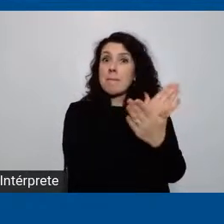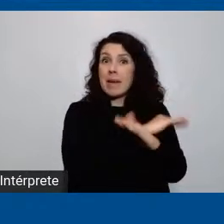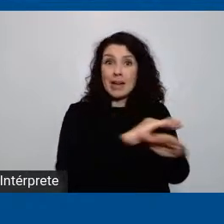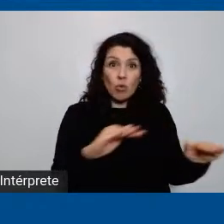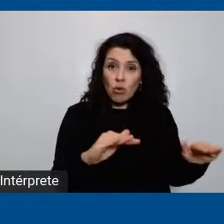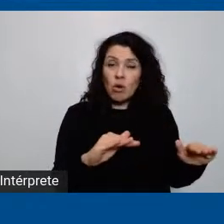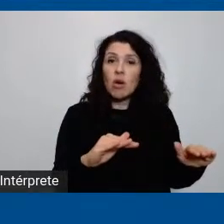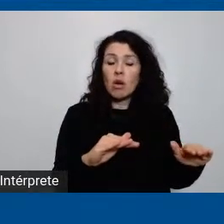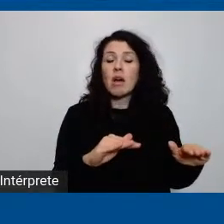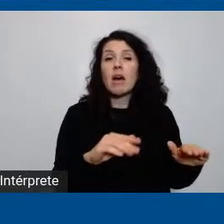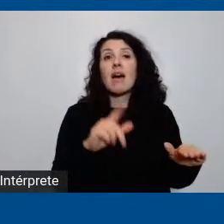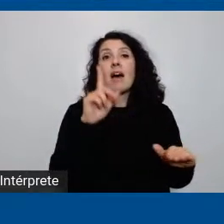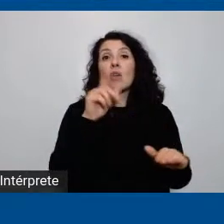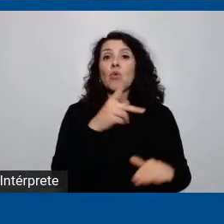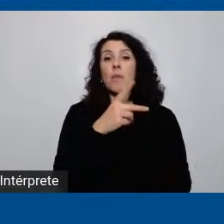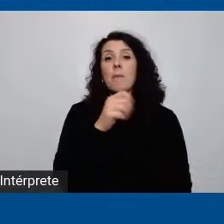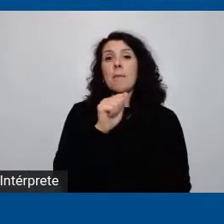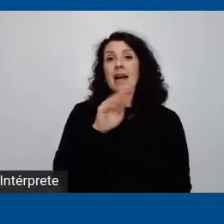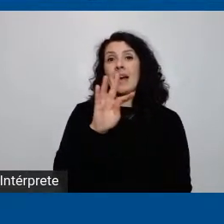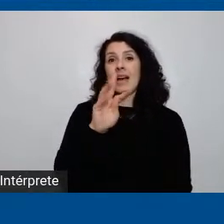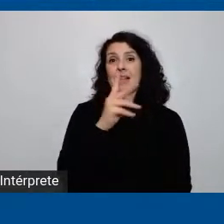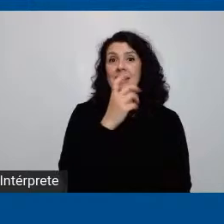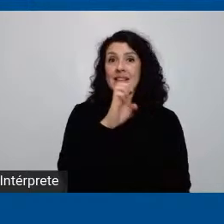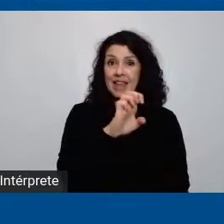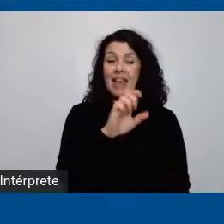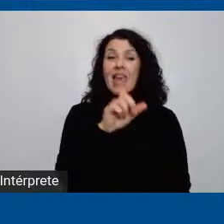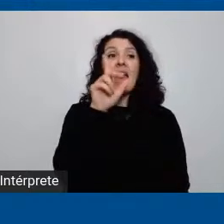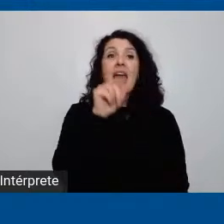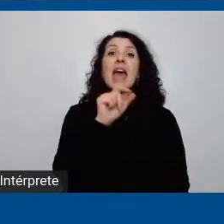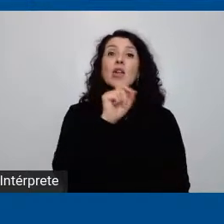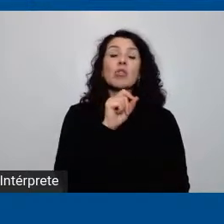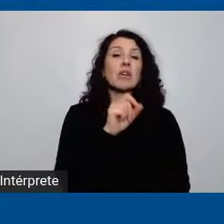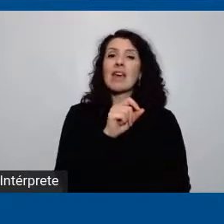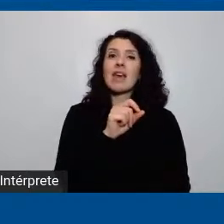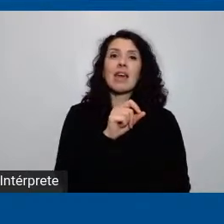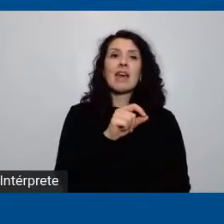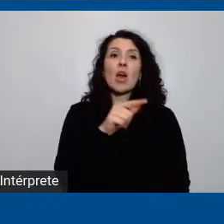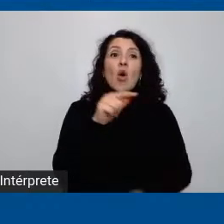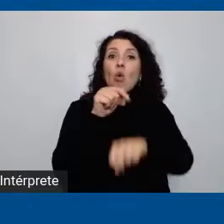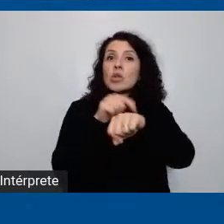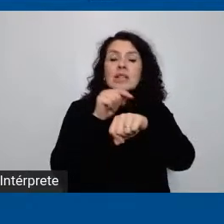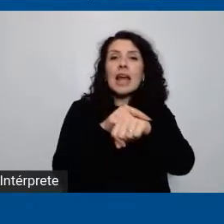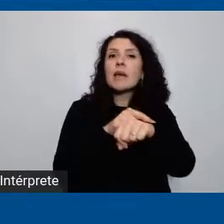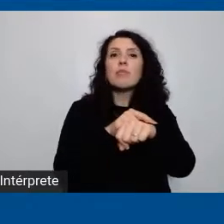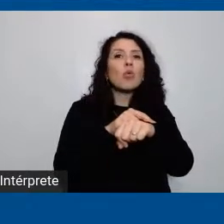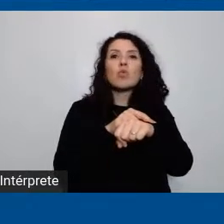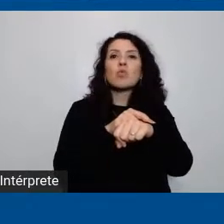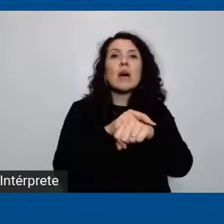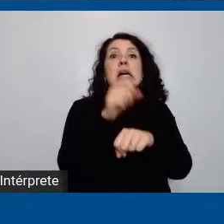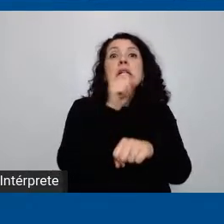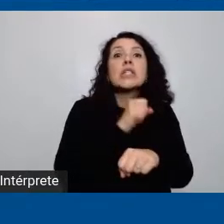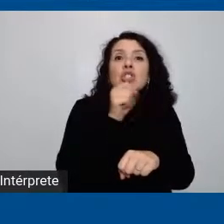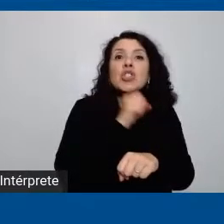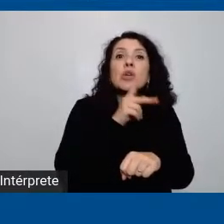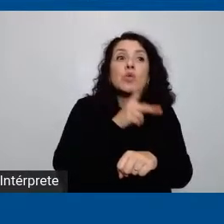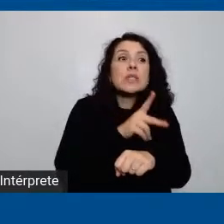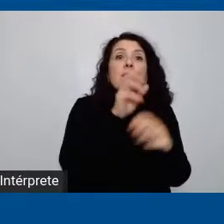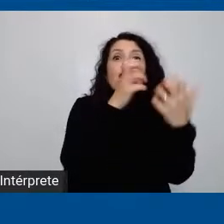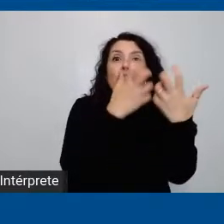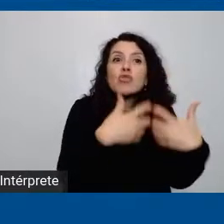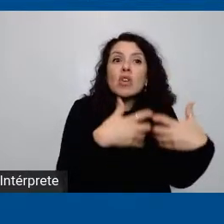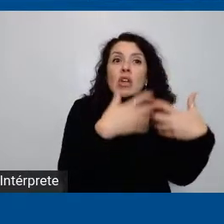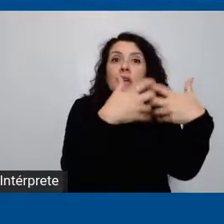era o cinema mais antigo em funcionamento contínuo. Não era o mais antigo